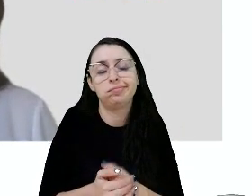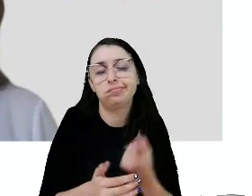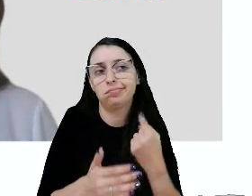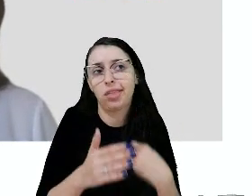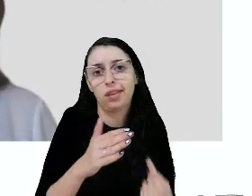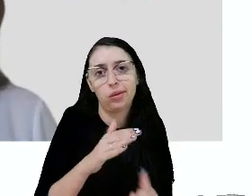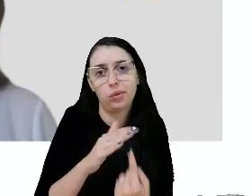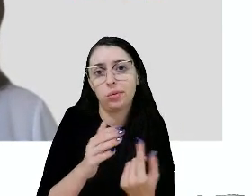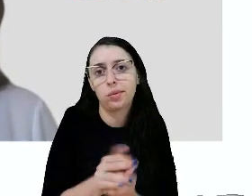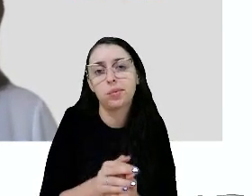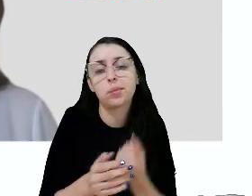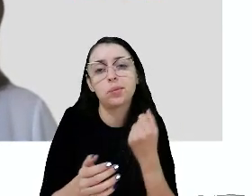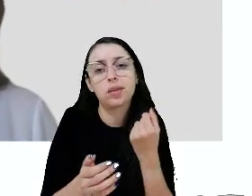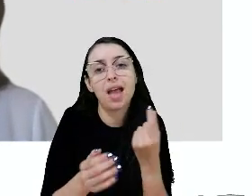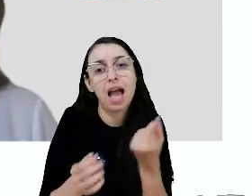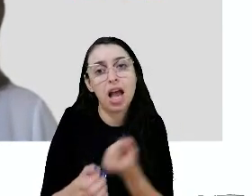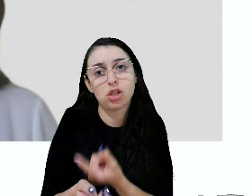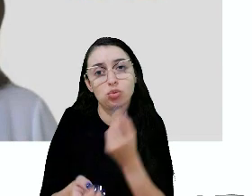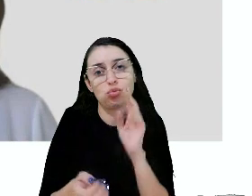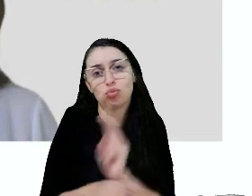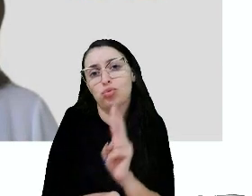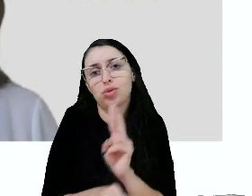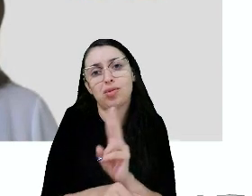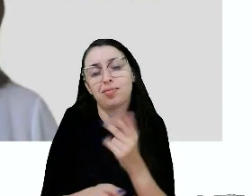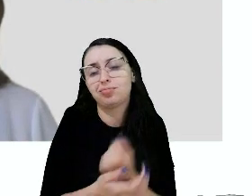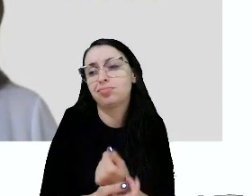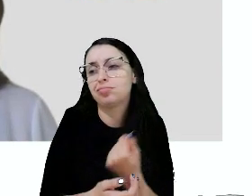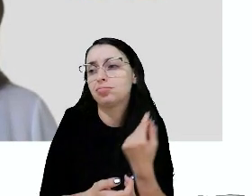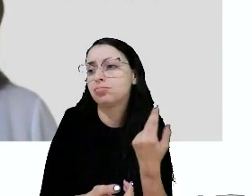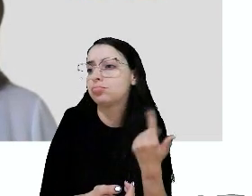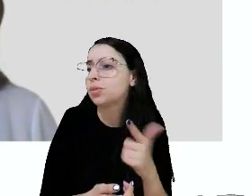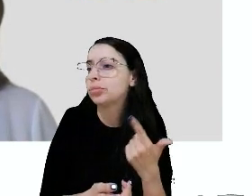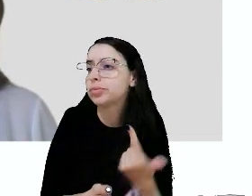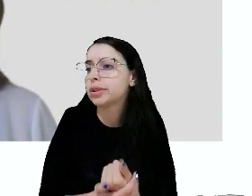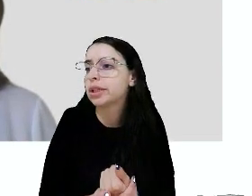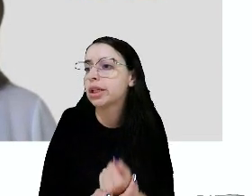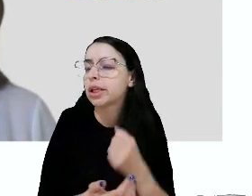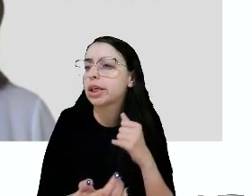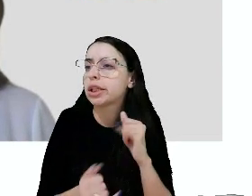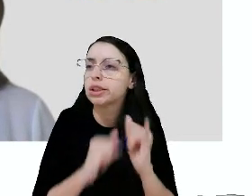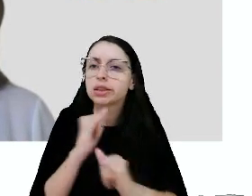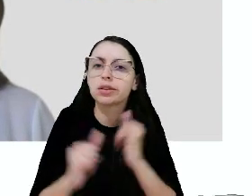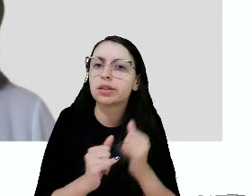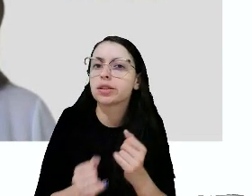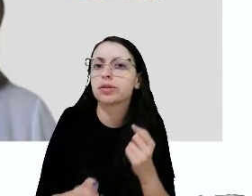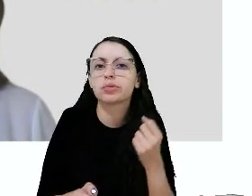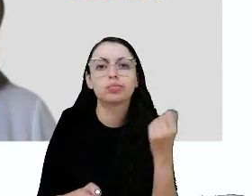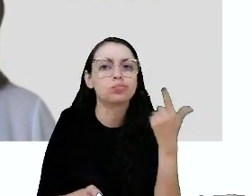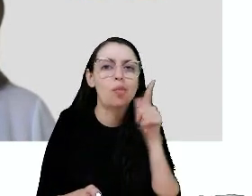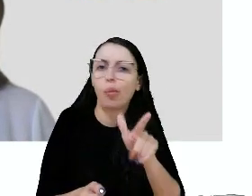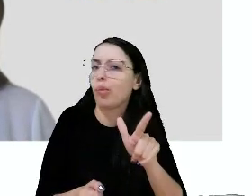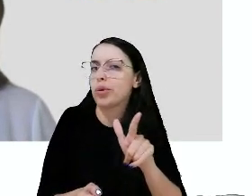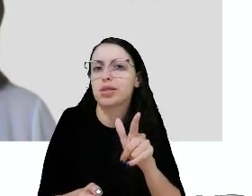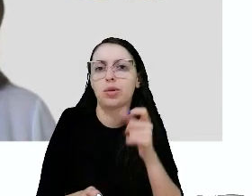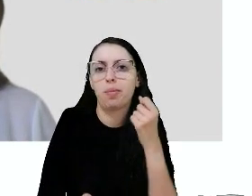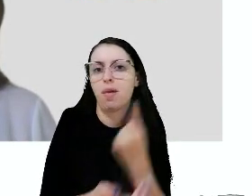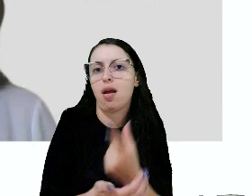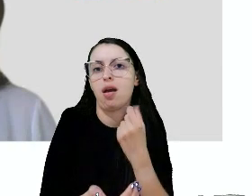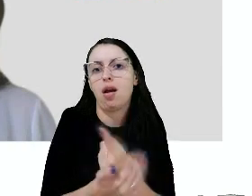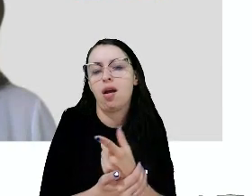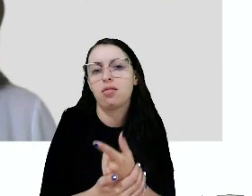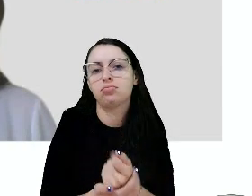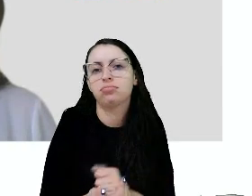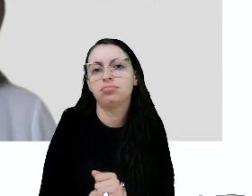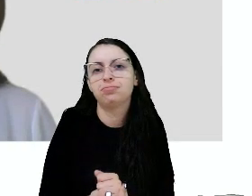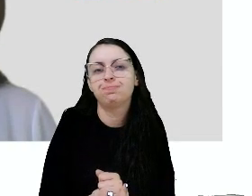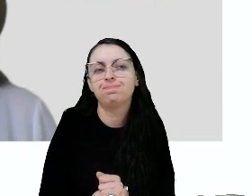mais está trazendo o extra. Ela não tem mais a internet na casa porque não conseguiu pagar. E dentro das